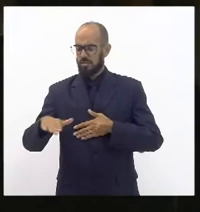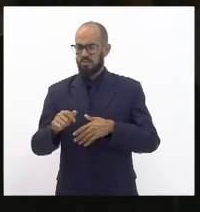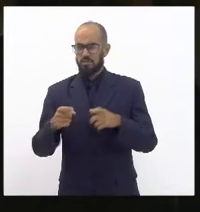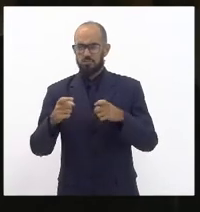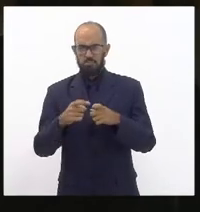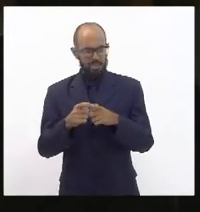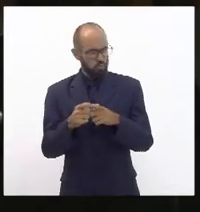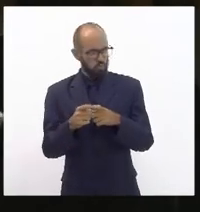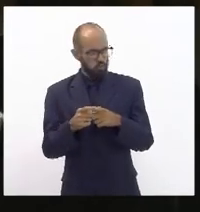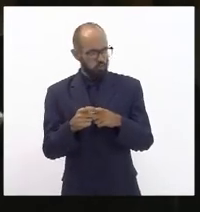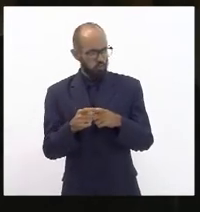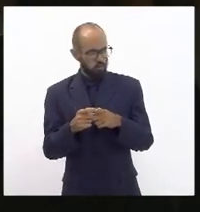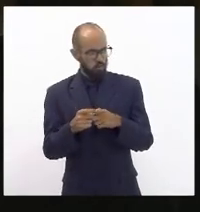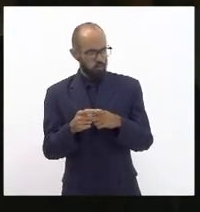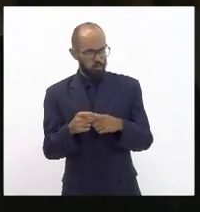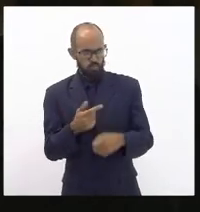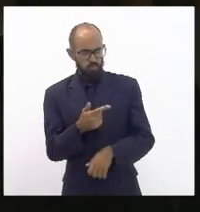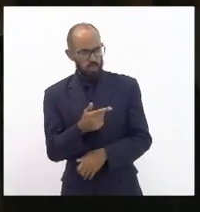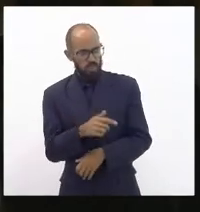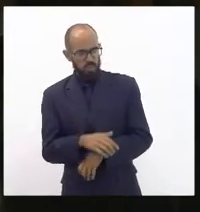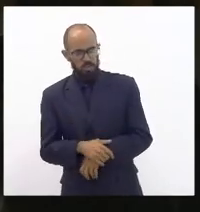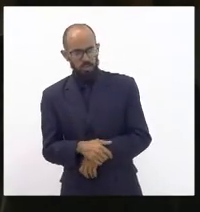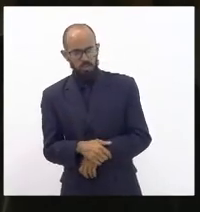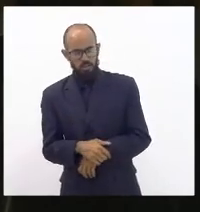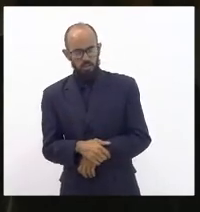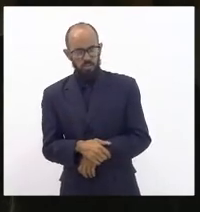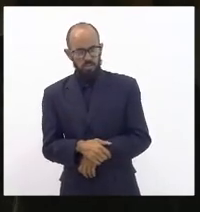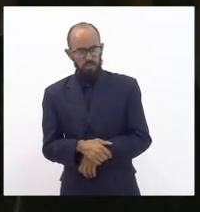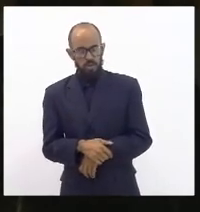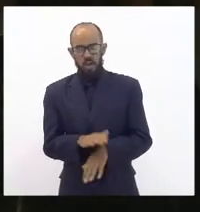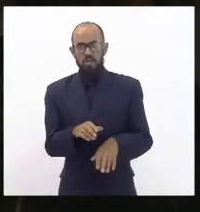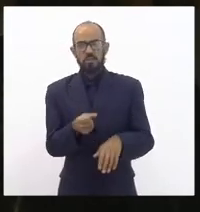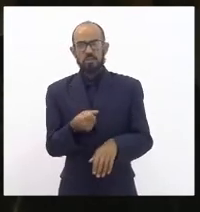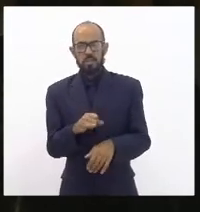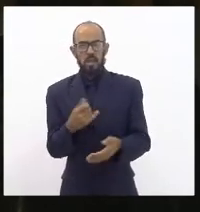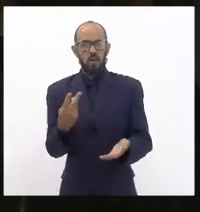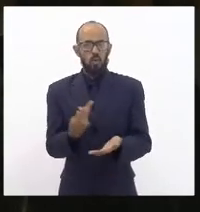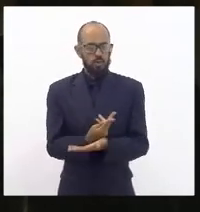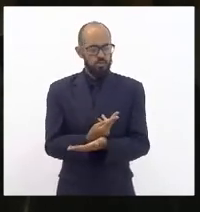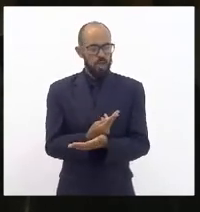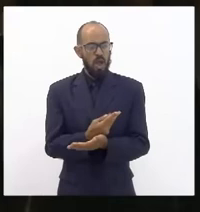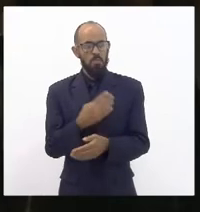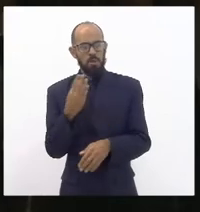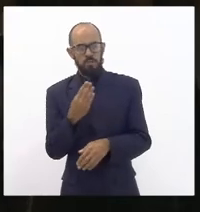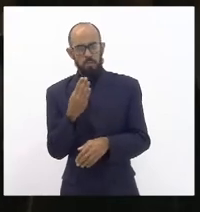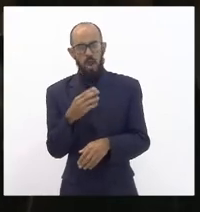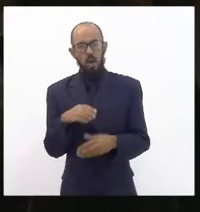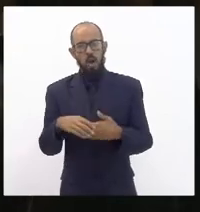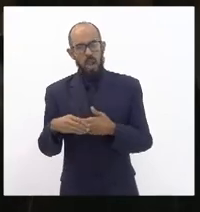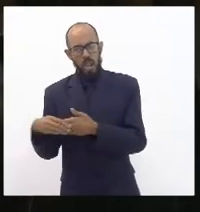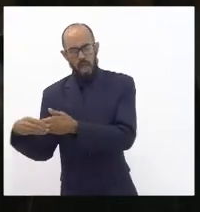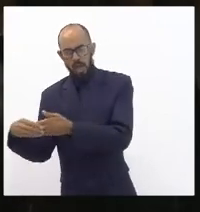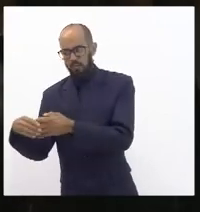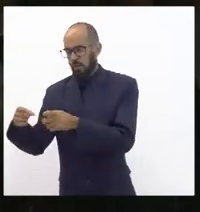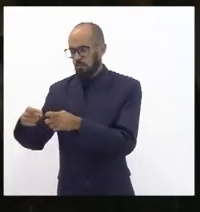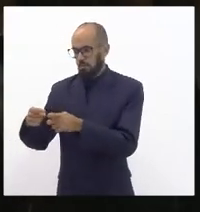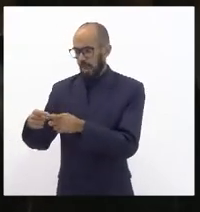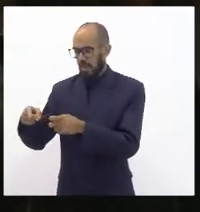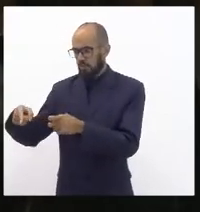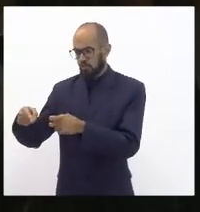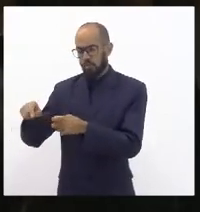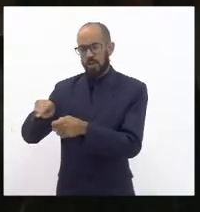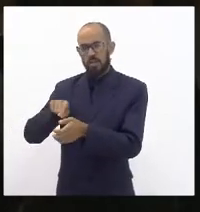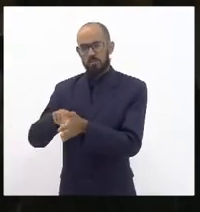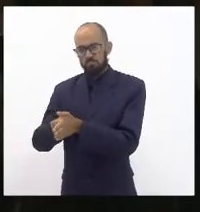médico não tem o que eles me relataram que levava né até o médico ali ele para escrever via e